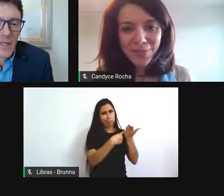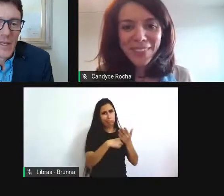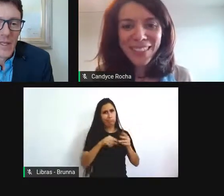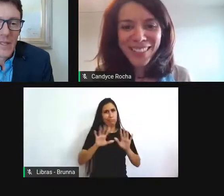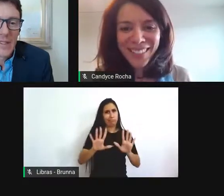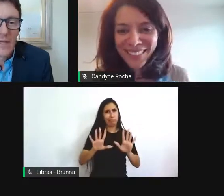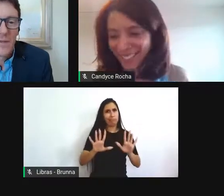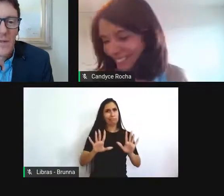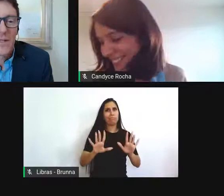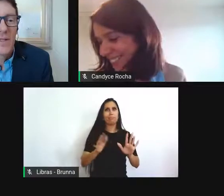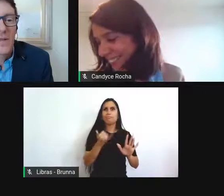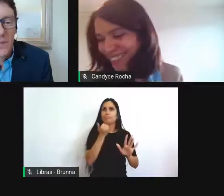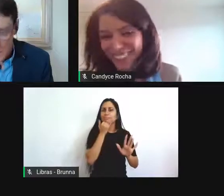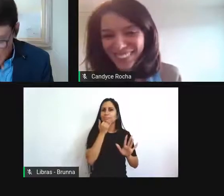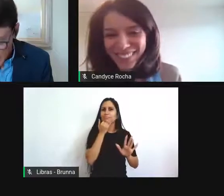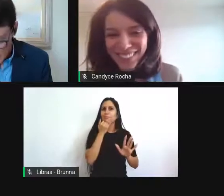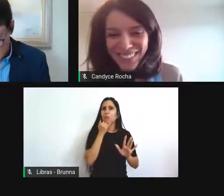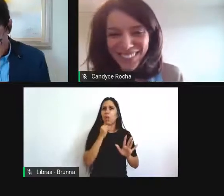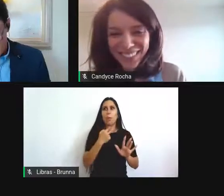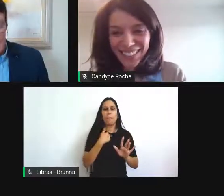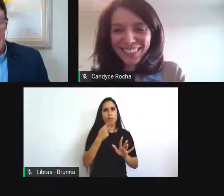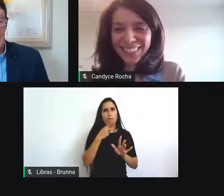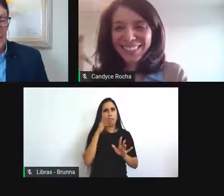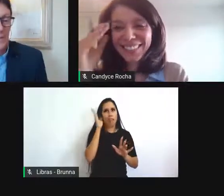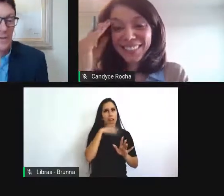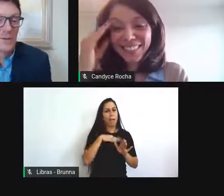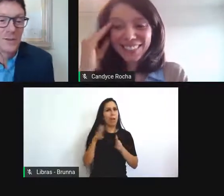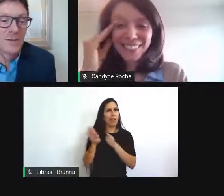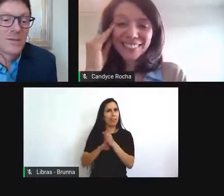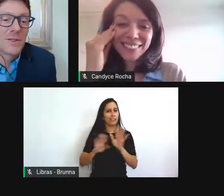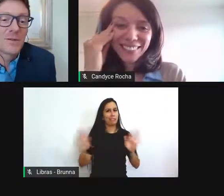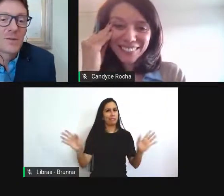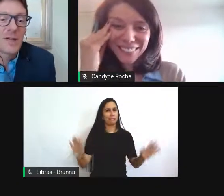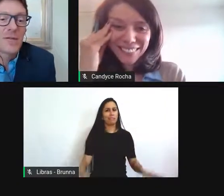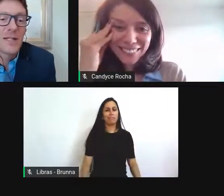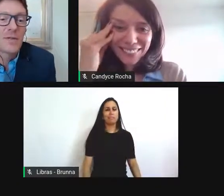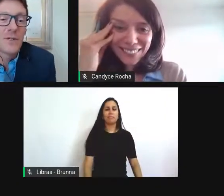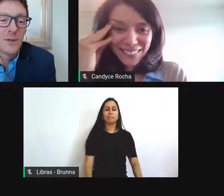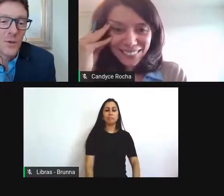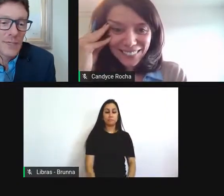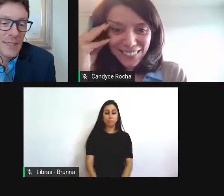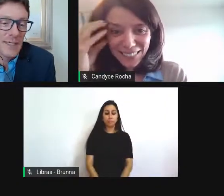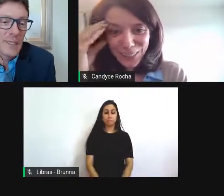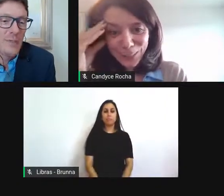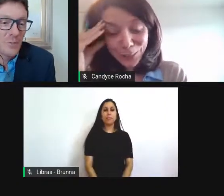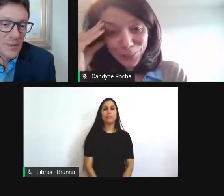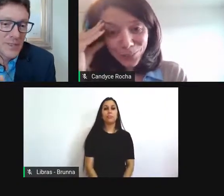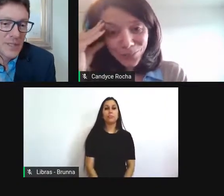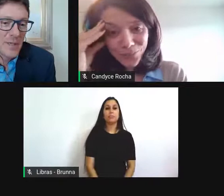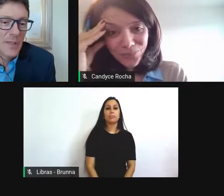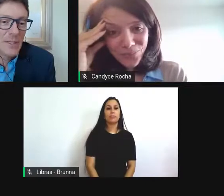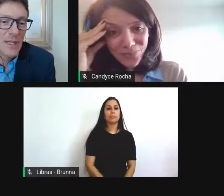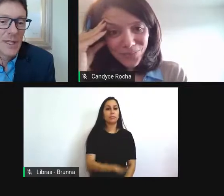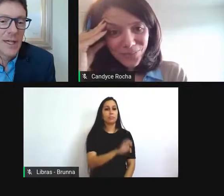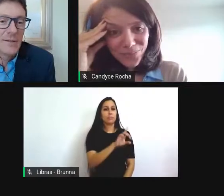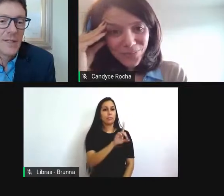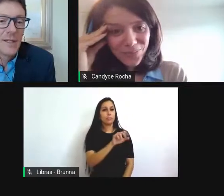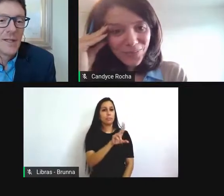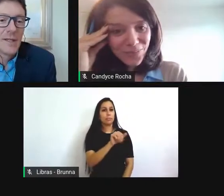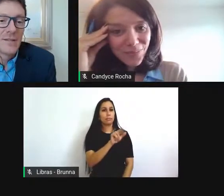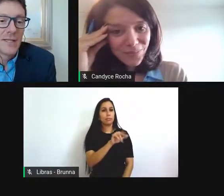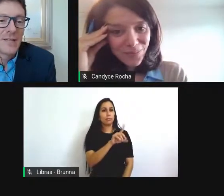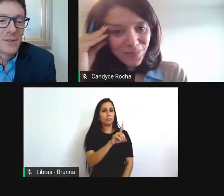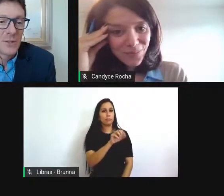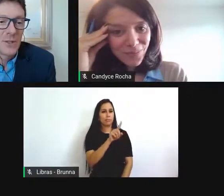perder esse avião. Então, Eduardo, você, quando a sua fala foi cortada propositadamente, é claro,